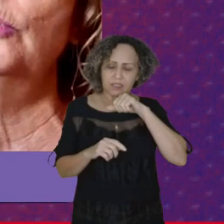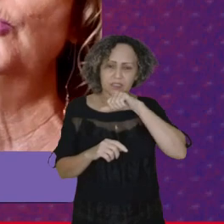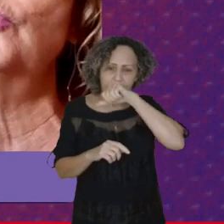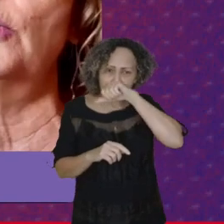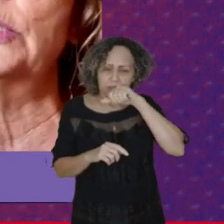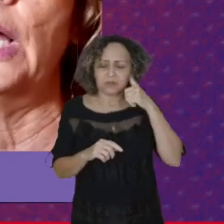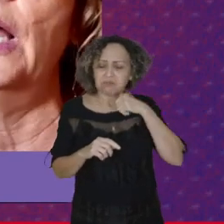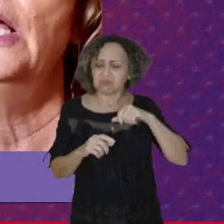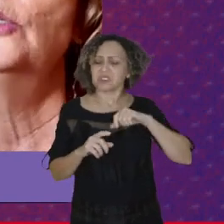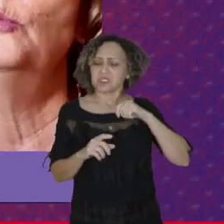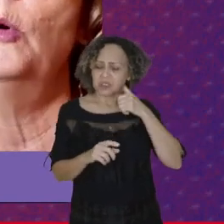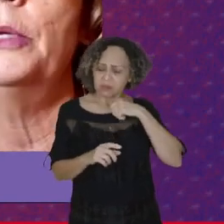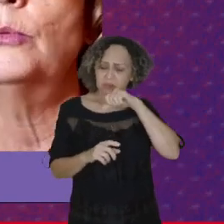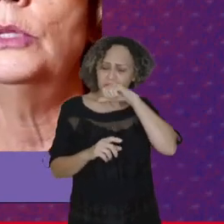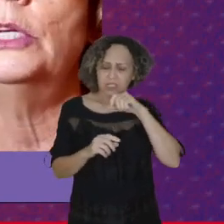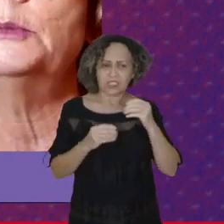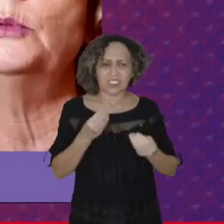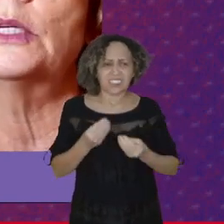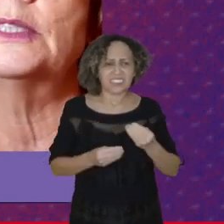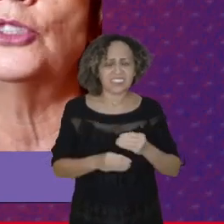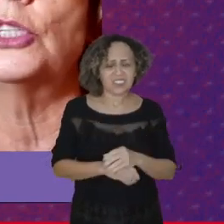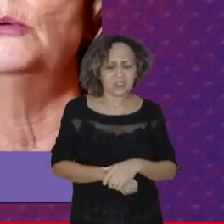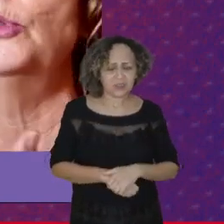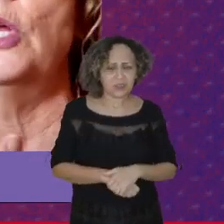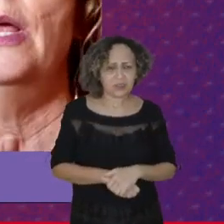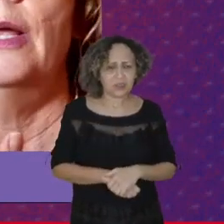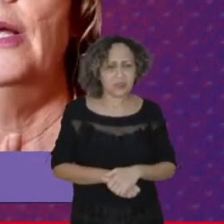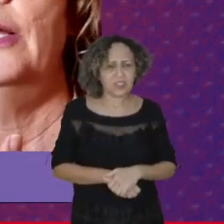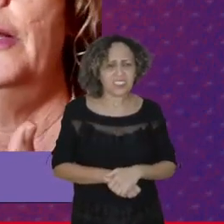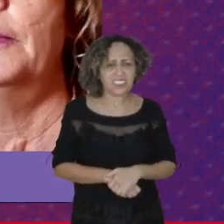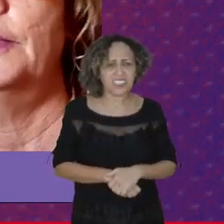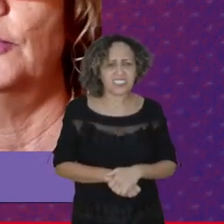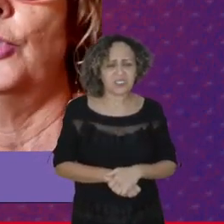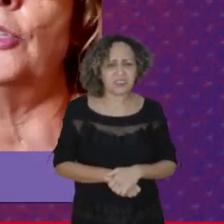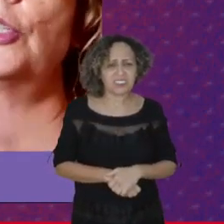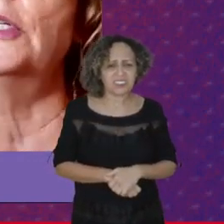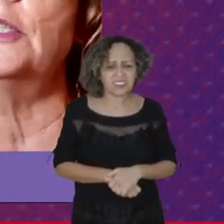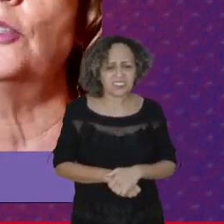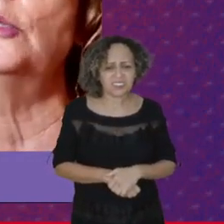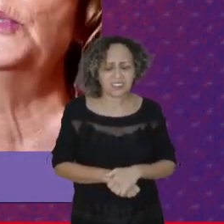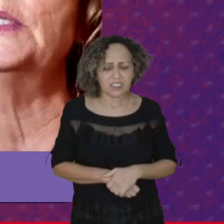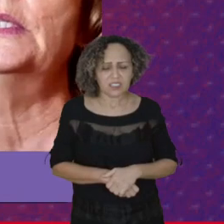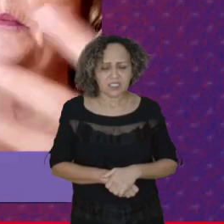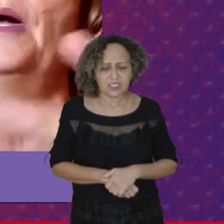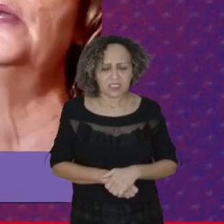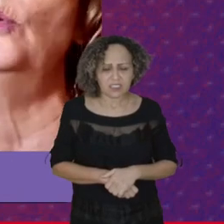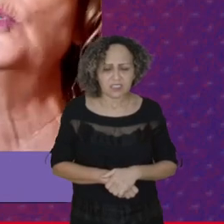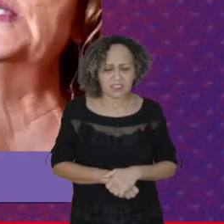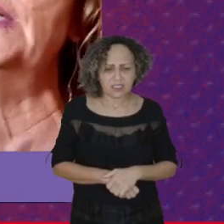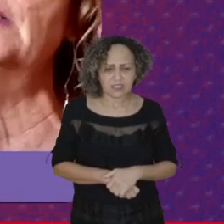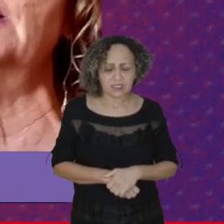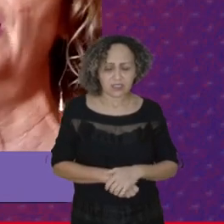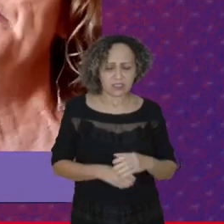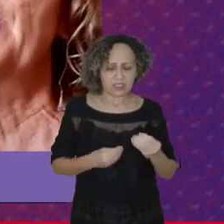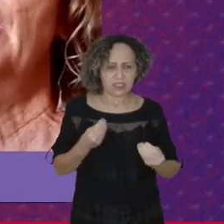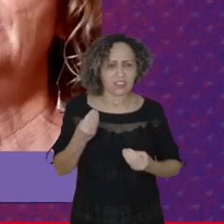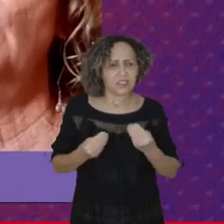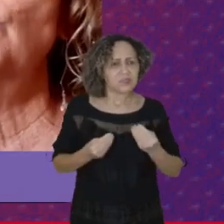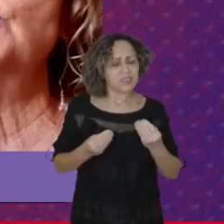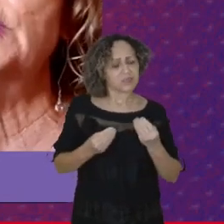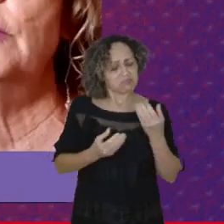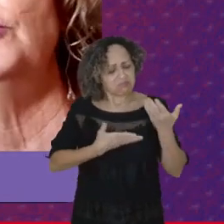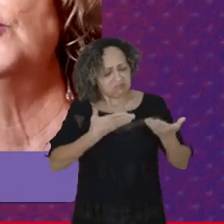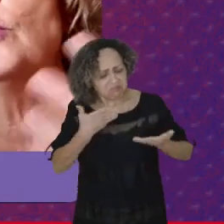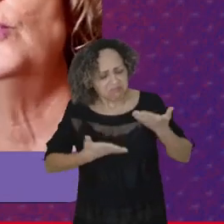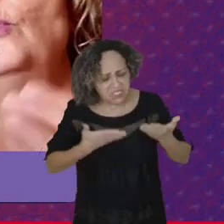maternidade não pode nos faltar no momento desse, porque se estamos gestantes, a gente precisa parir ou se tratar